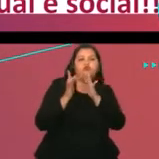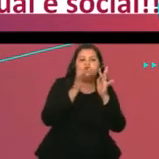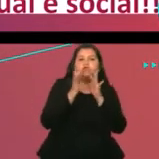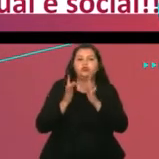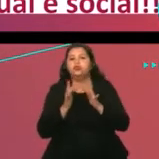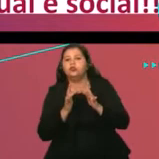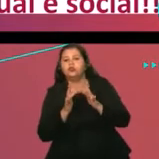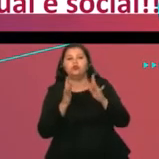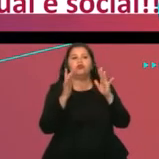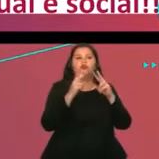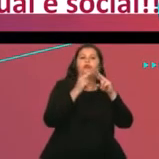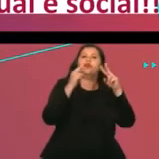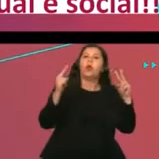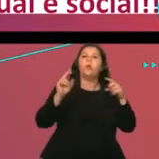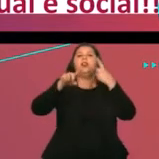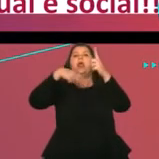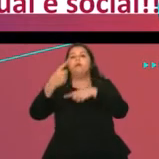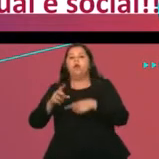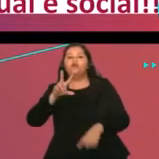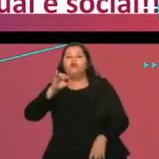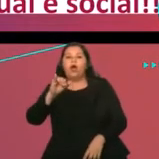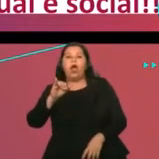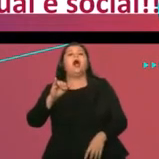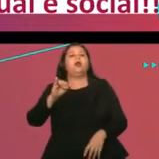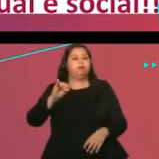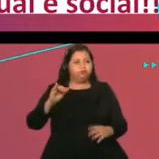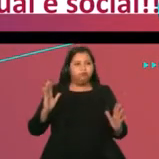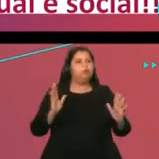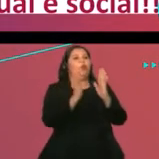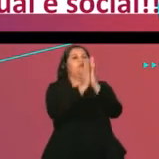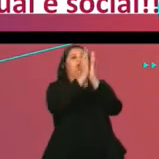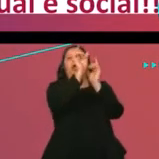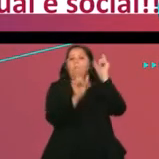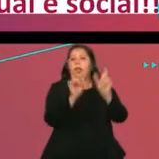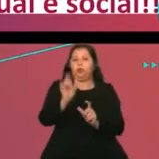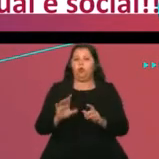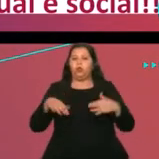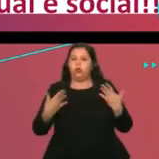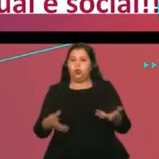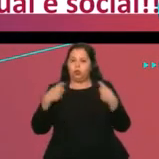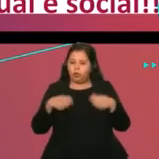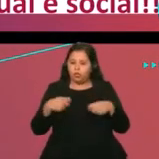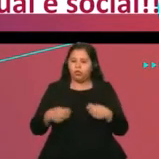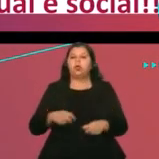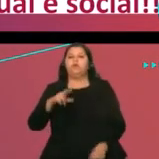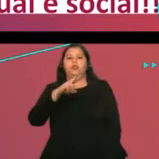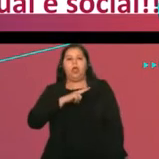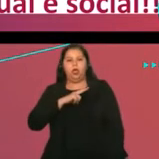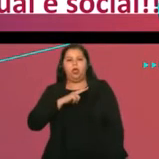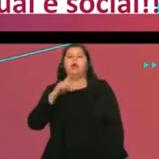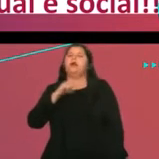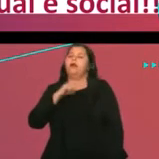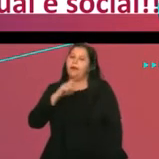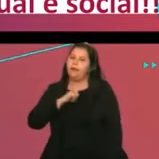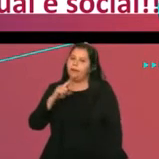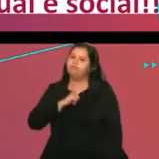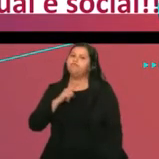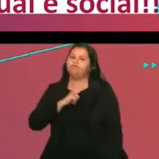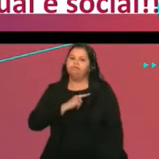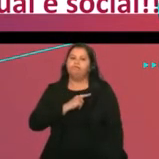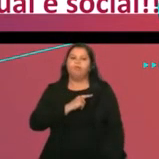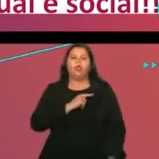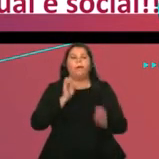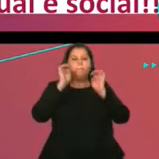pessoalmente e você vai voltar depois a interagir com as pessoas estão Mas precisamos ter esse bem-estar individual e esse bem Está